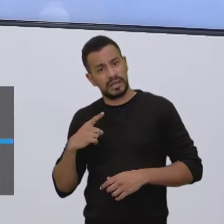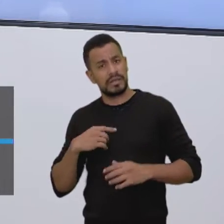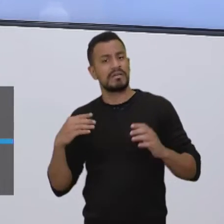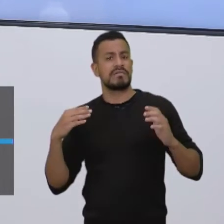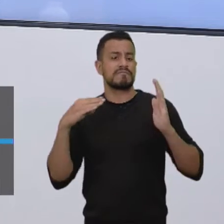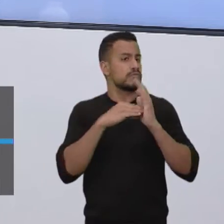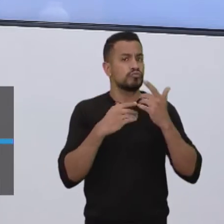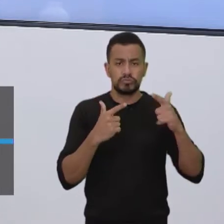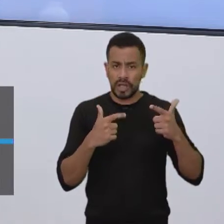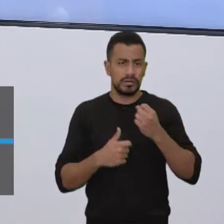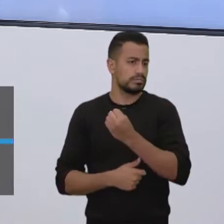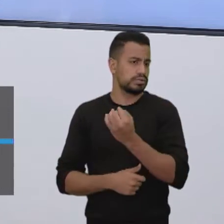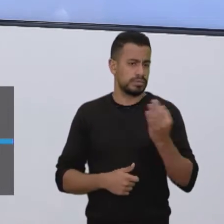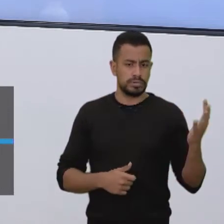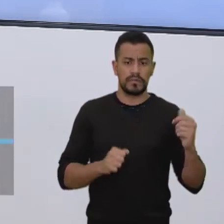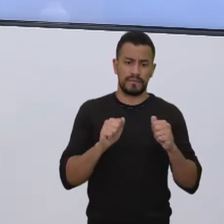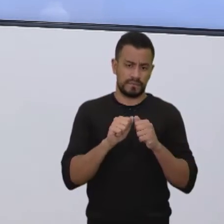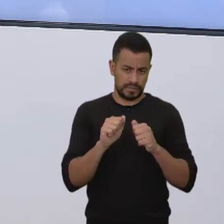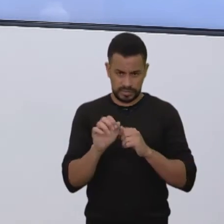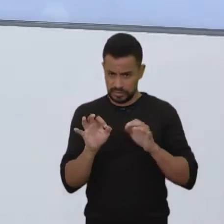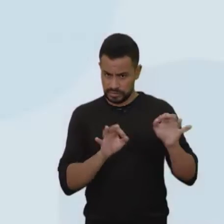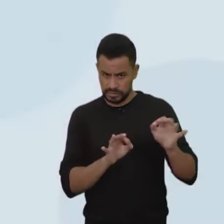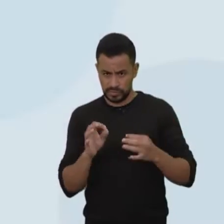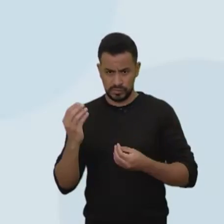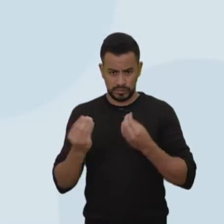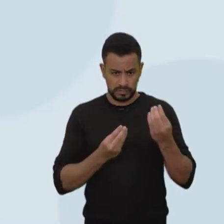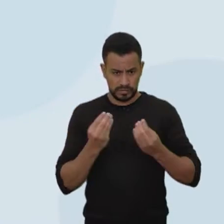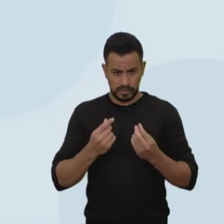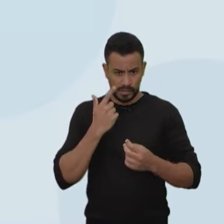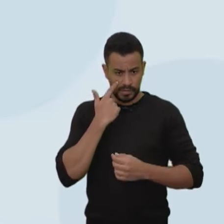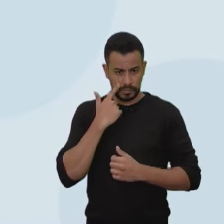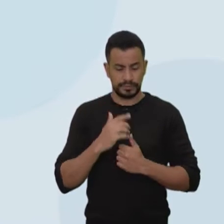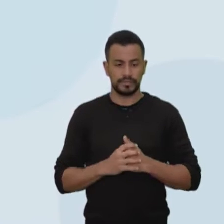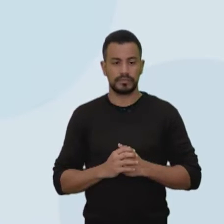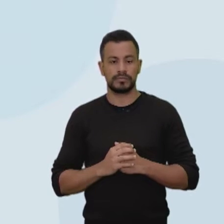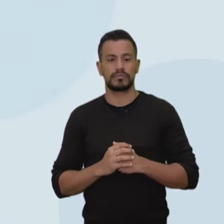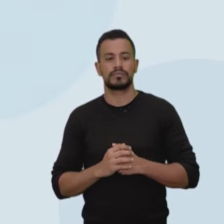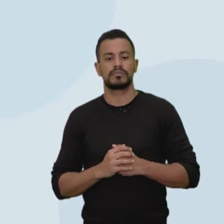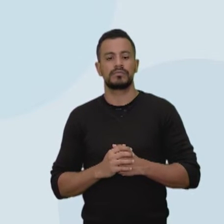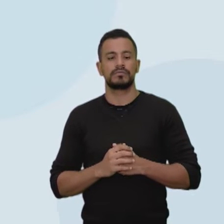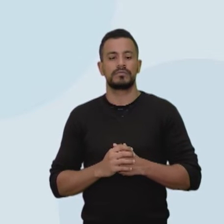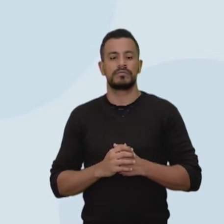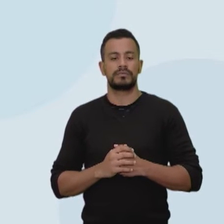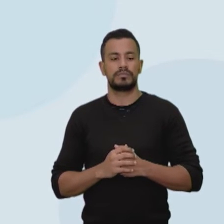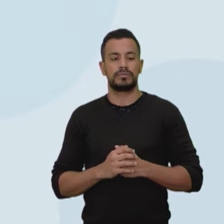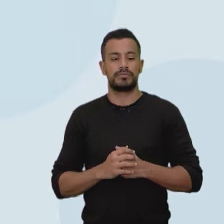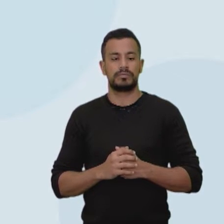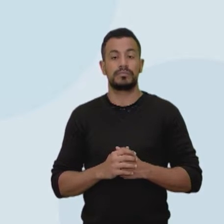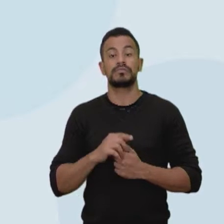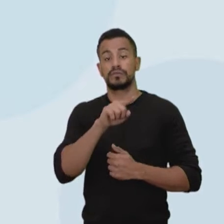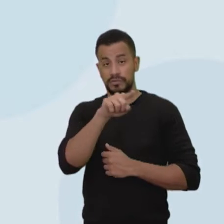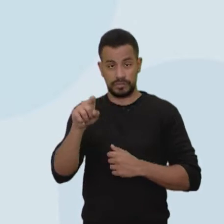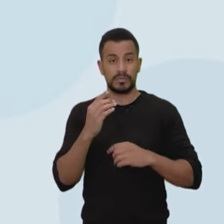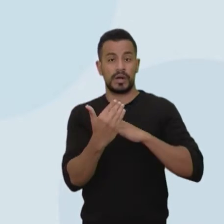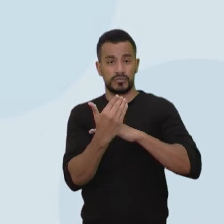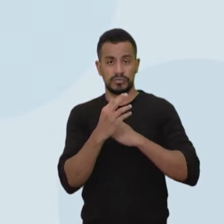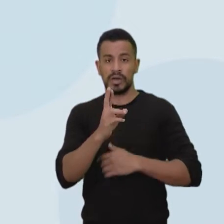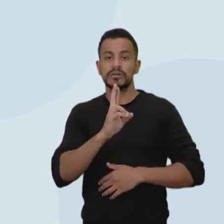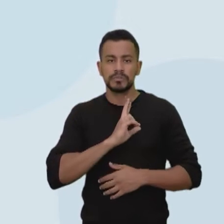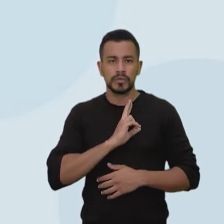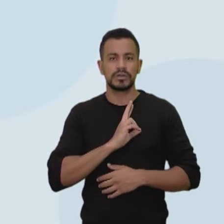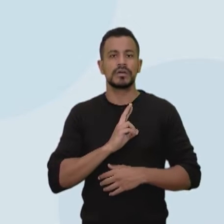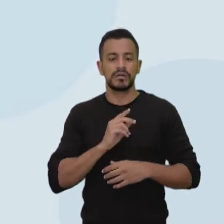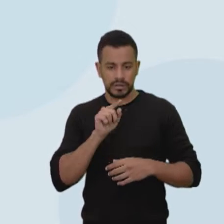Vamos fazer um? Vou mostrar a resolução, que a resolução só tem lá os 5 onzeavos. Tá bom. Vocês vão fazer esse pra mim. Esse tá bem simples, tá